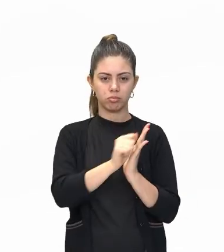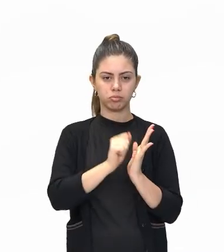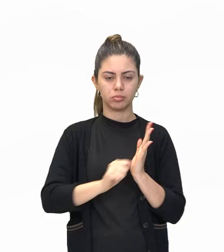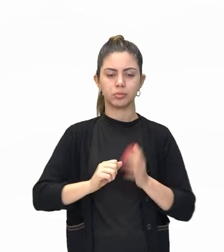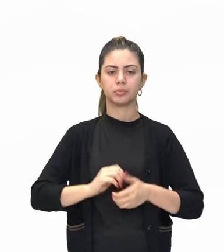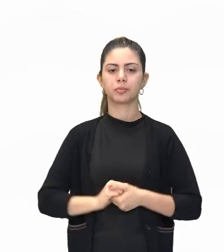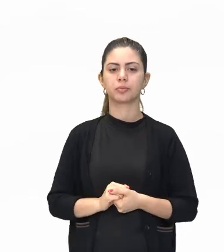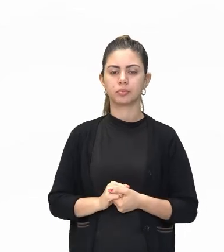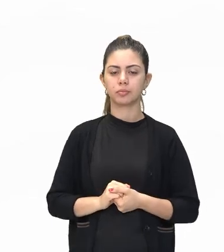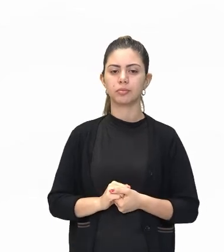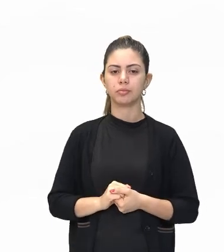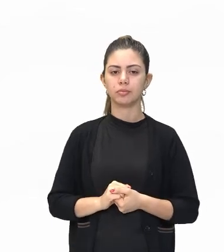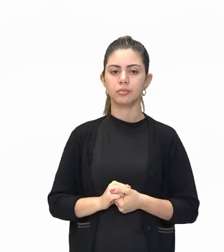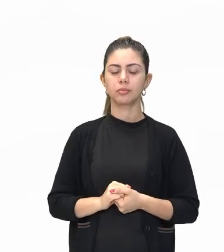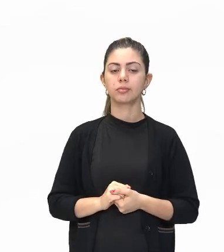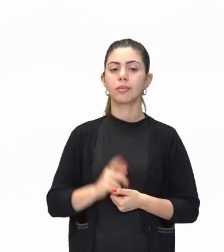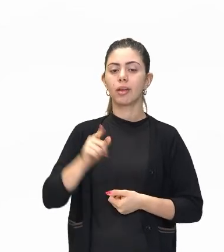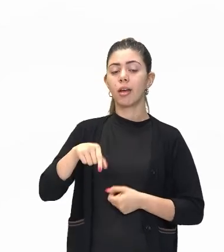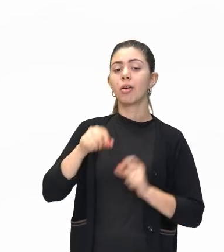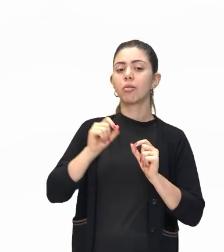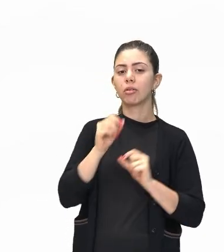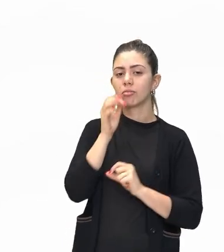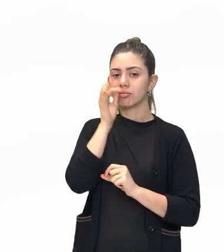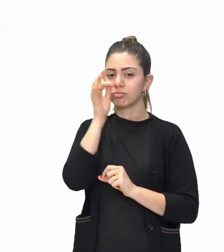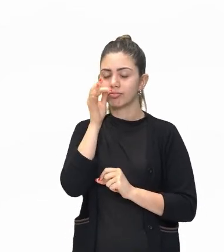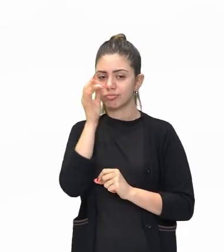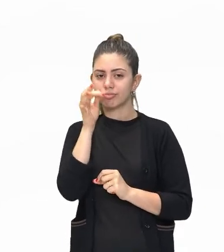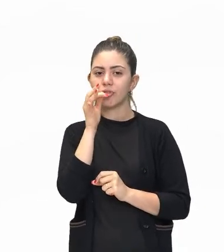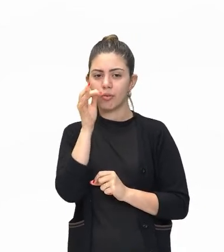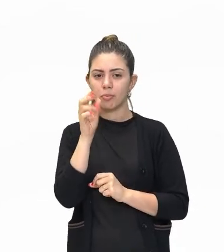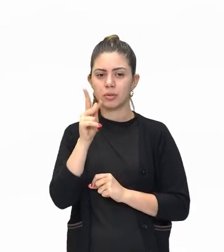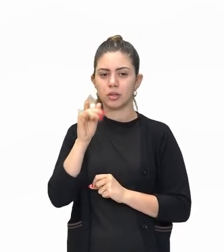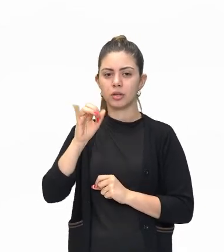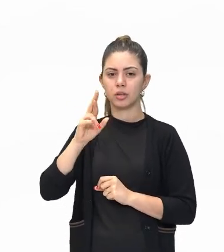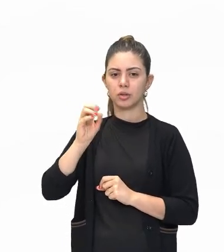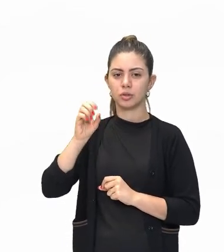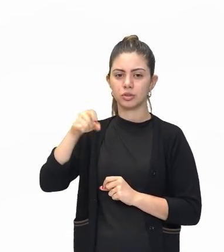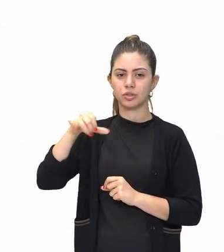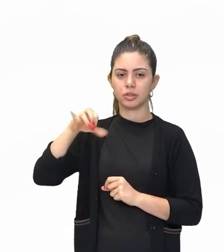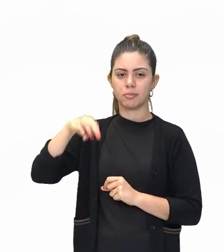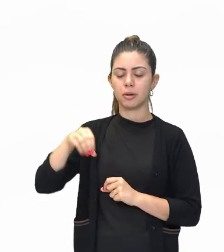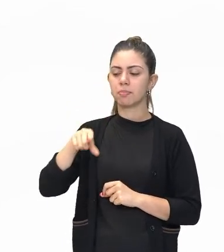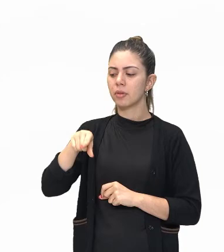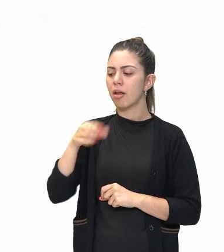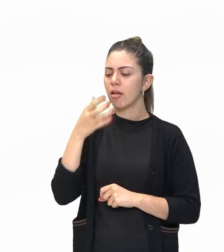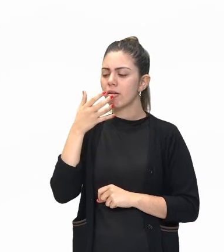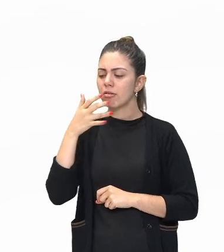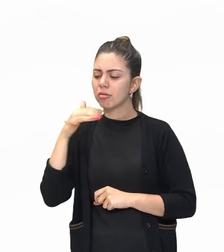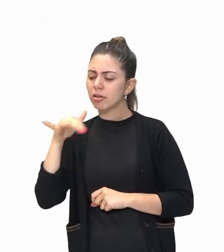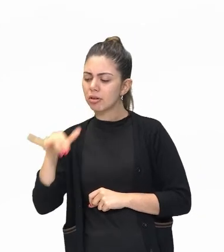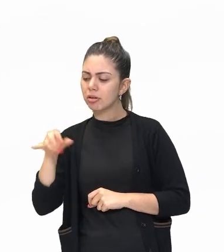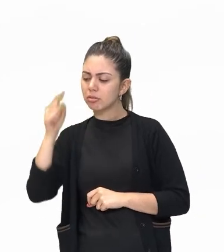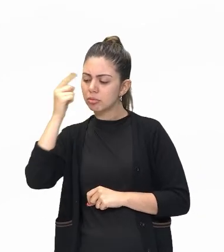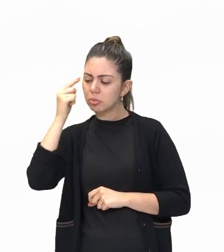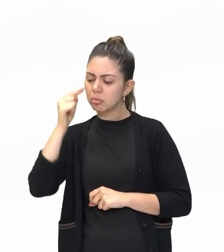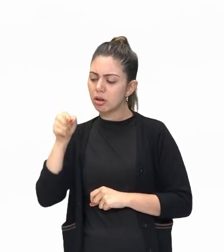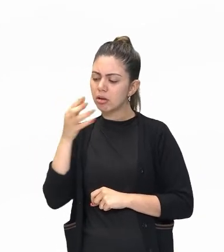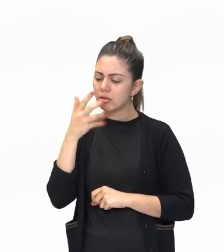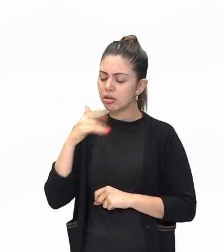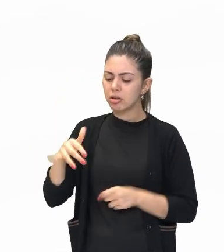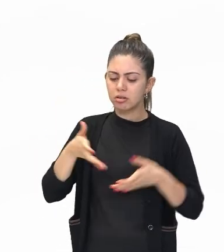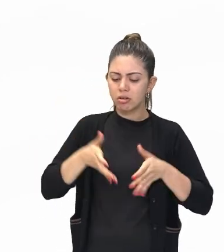lá. A Rosa de Hiroshima. Pensem nas crianças